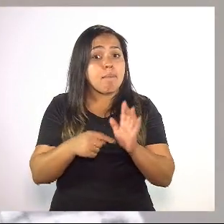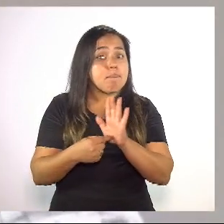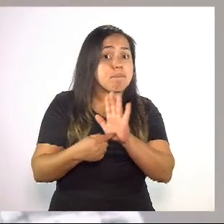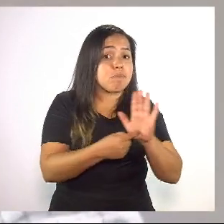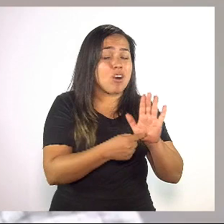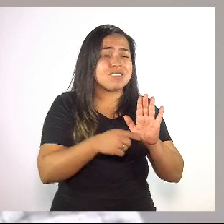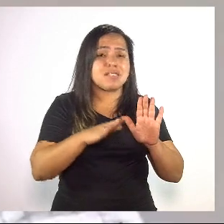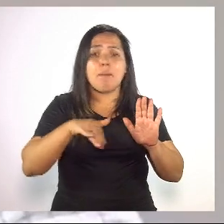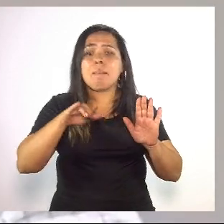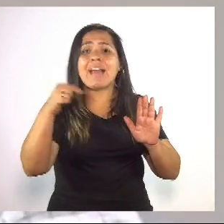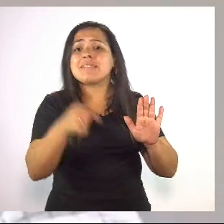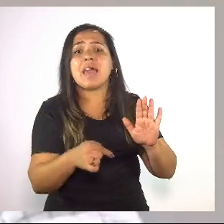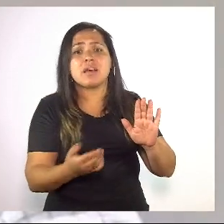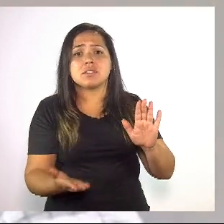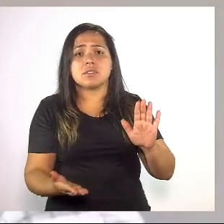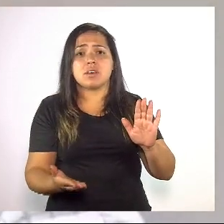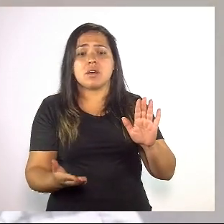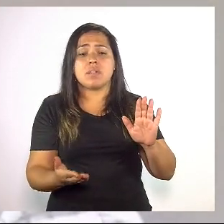mais essa